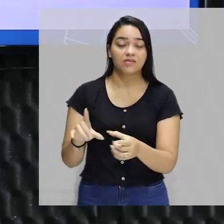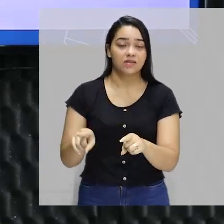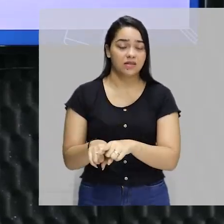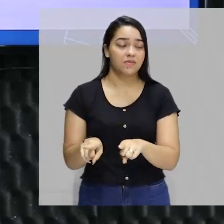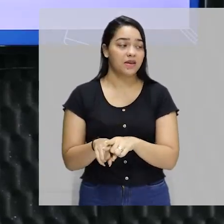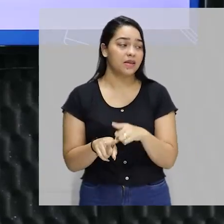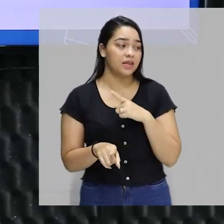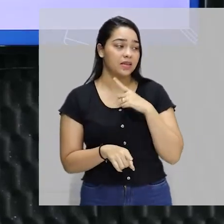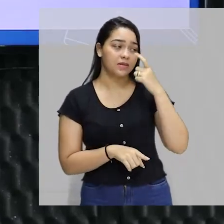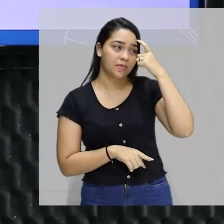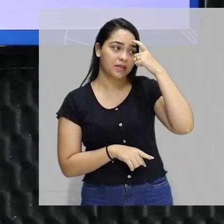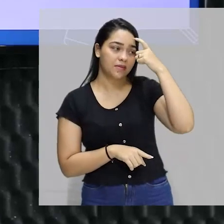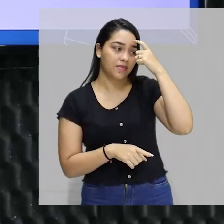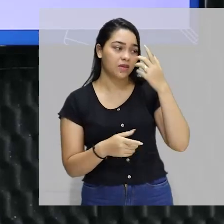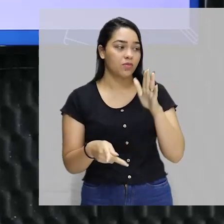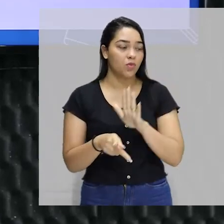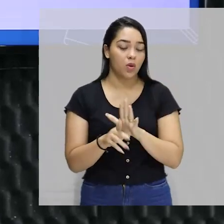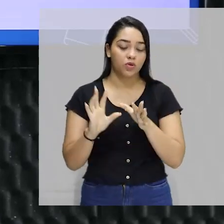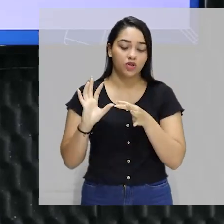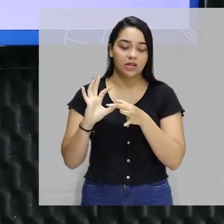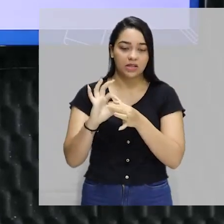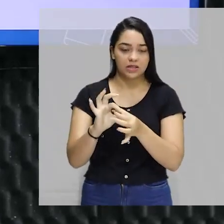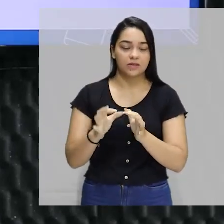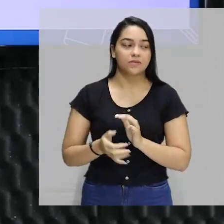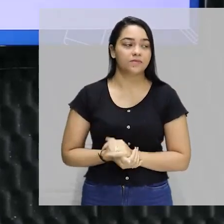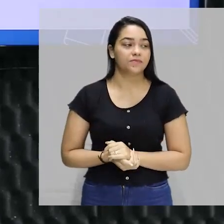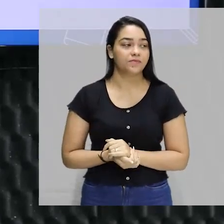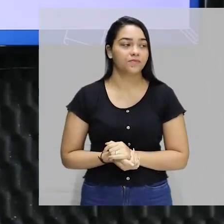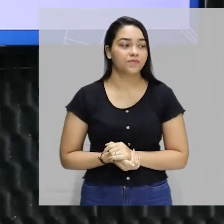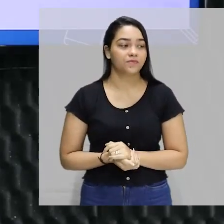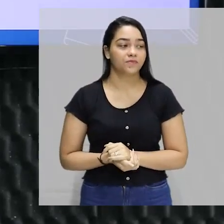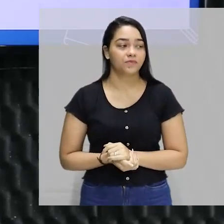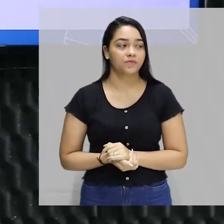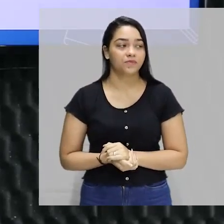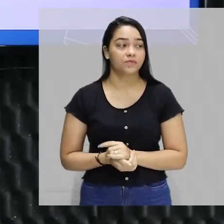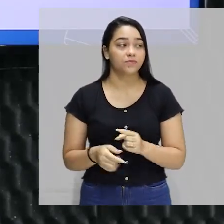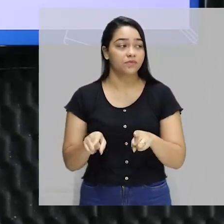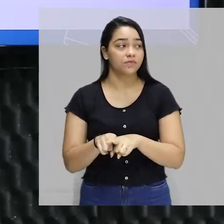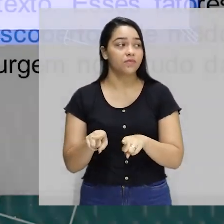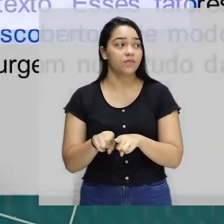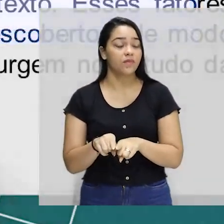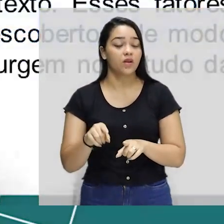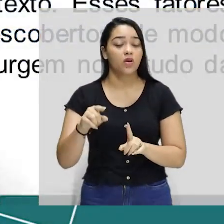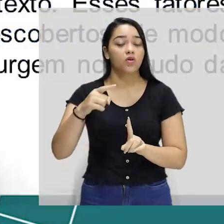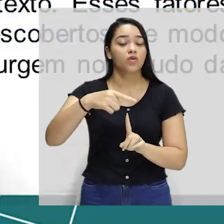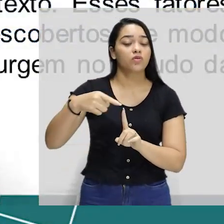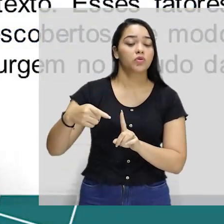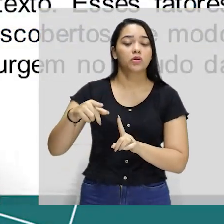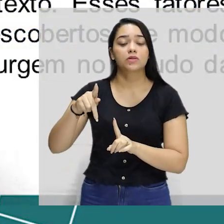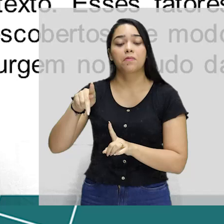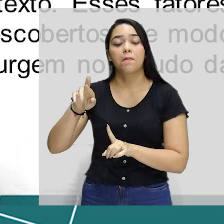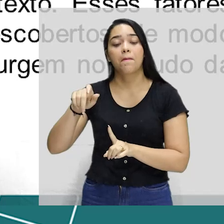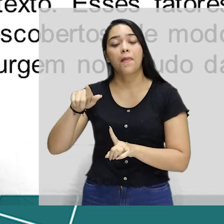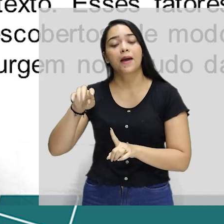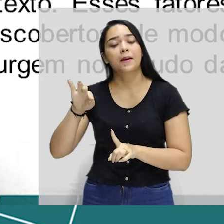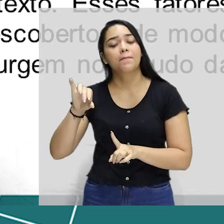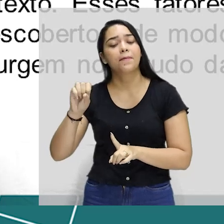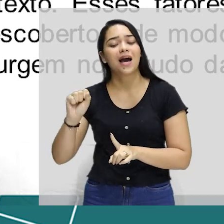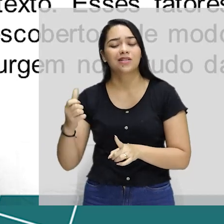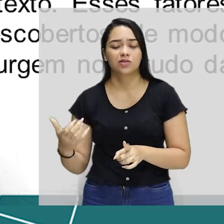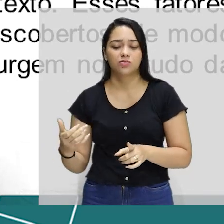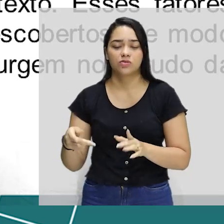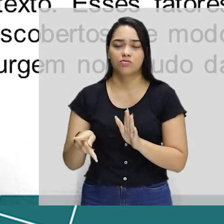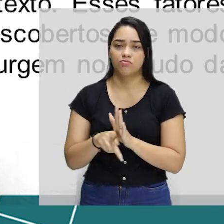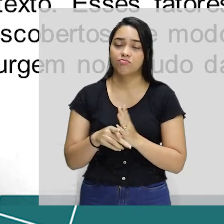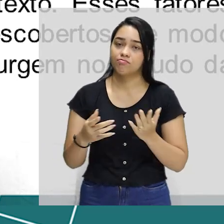dar essa ideia de ligação, certo? E os fatores pragmáticos referem-se aos